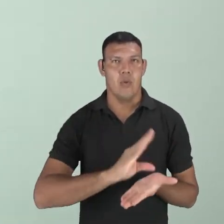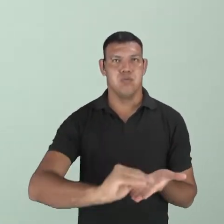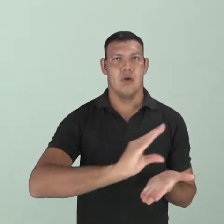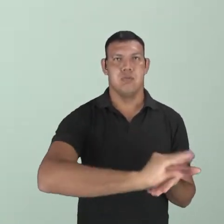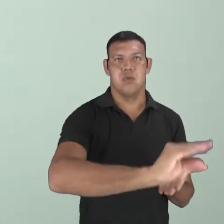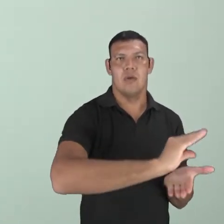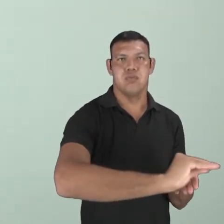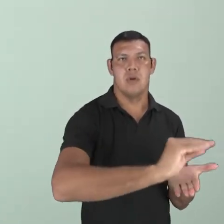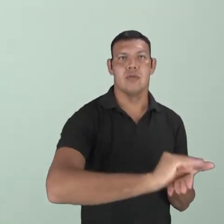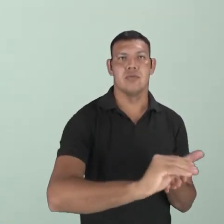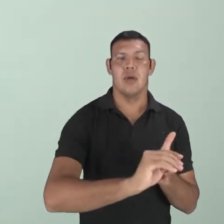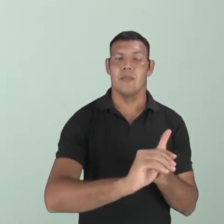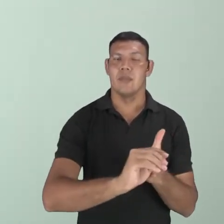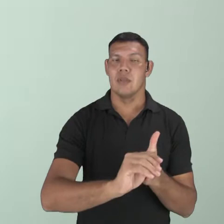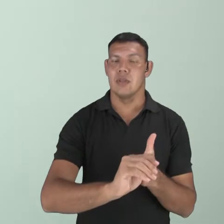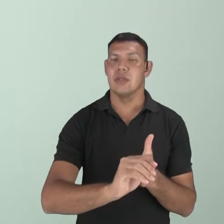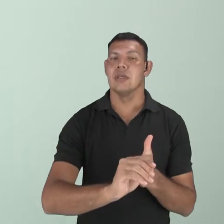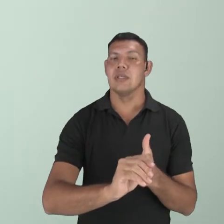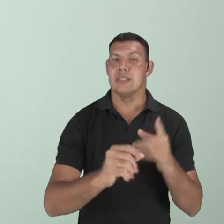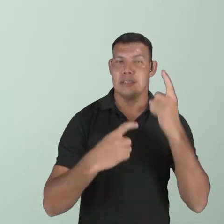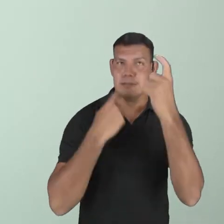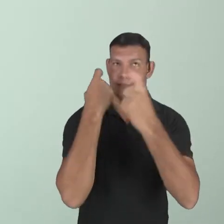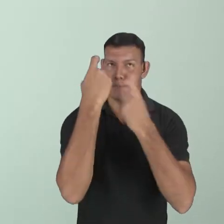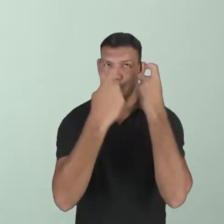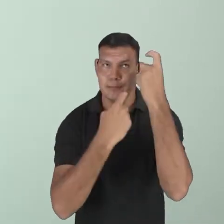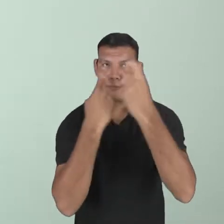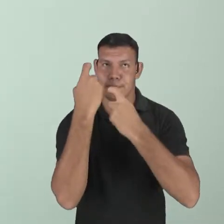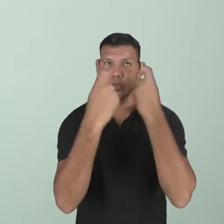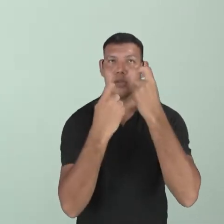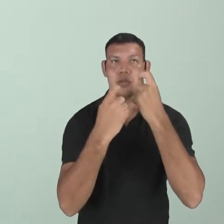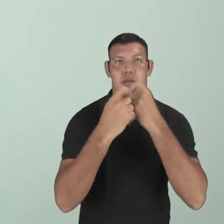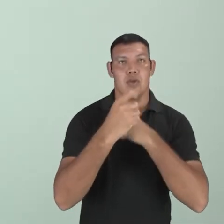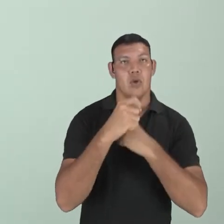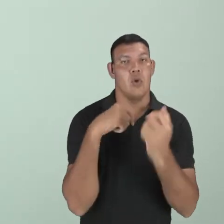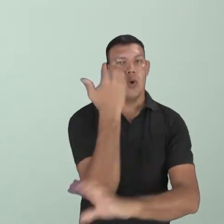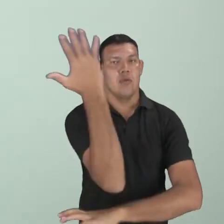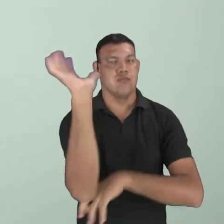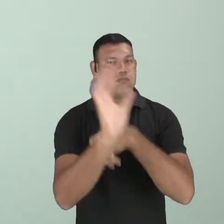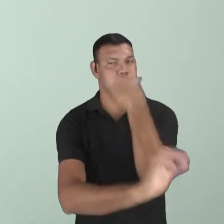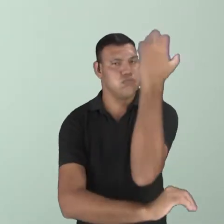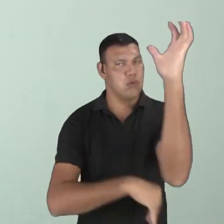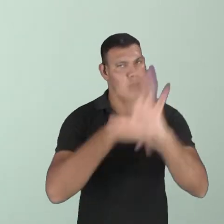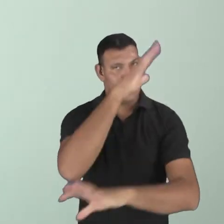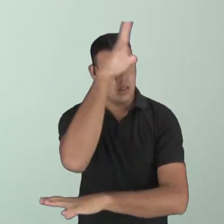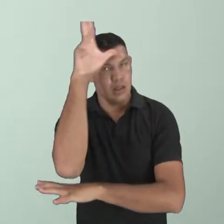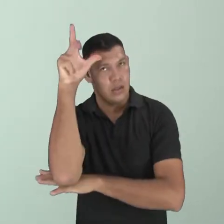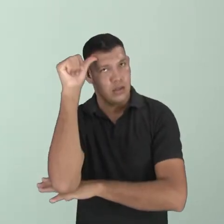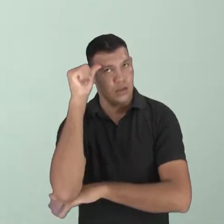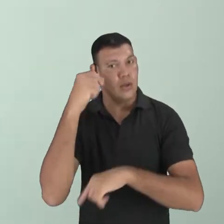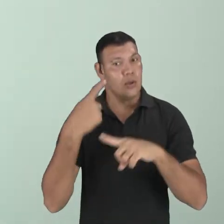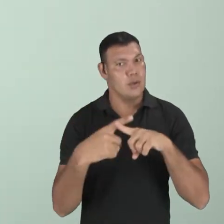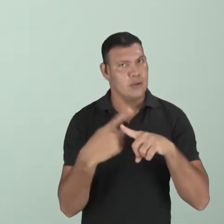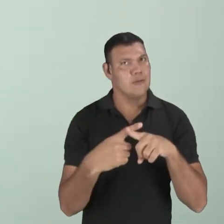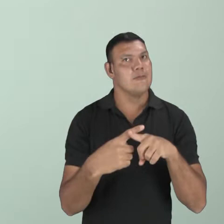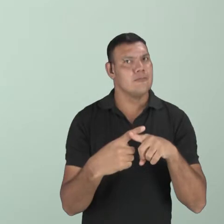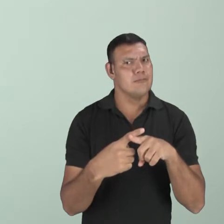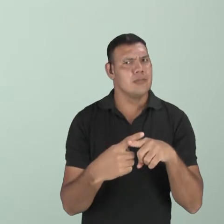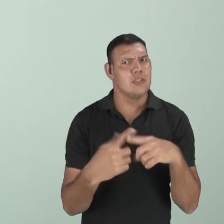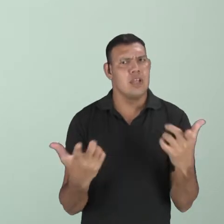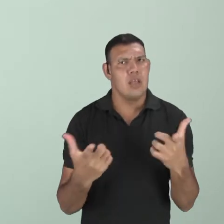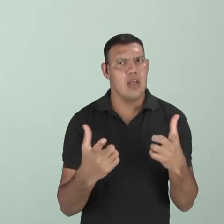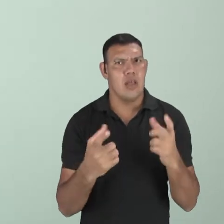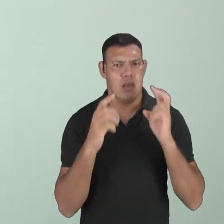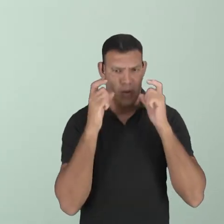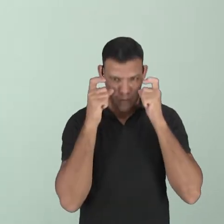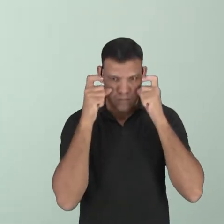Pessoal, como eu já falei para vocês, nós temos aí a maior floresta tropical do mundo. Nós temos aí uma diversidade enorme de